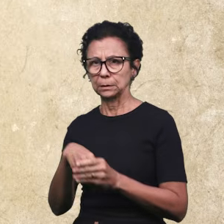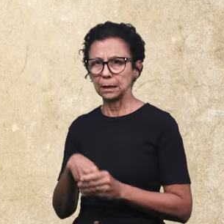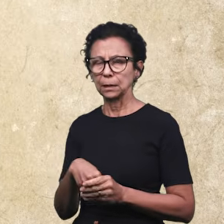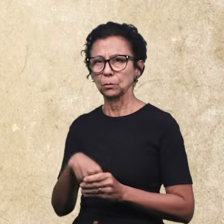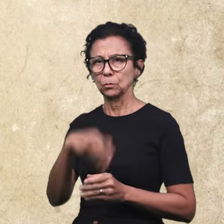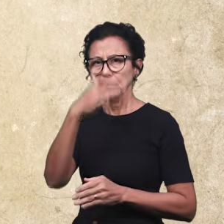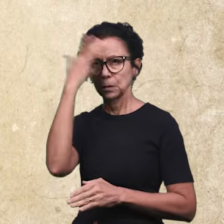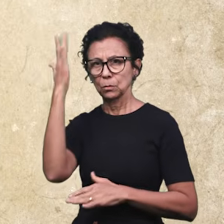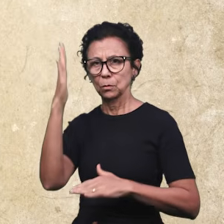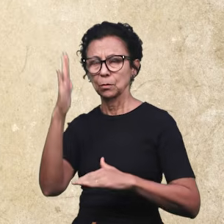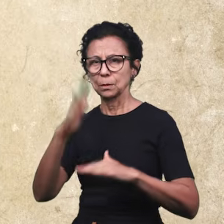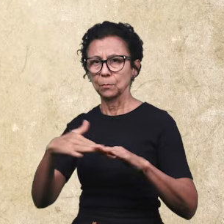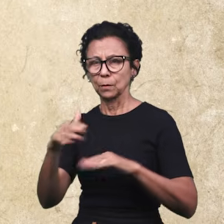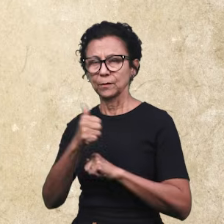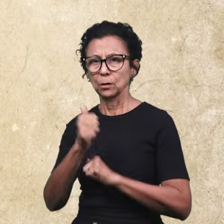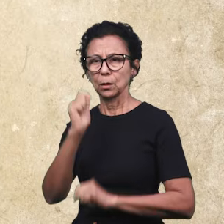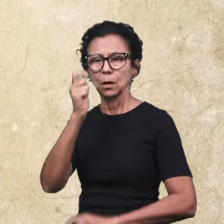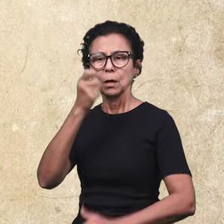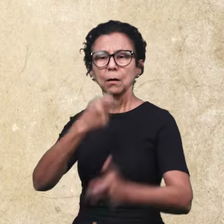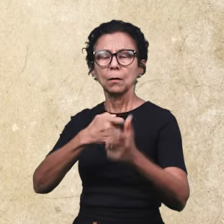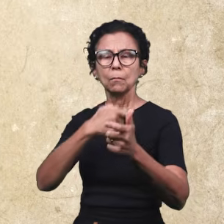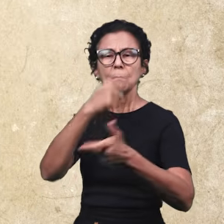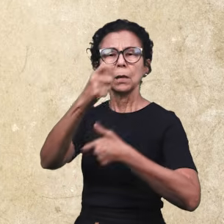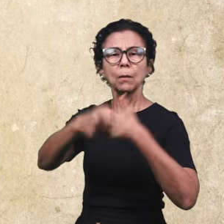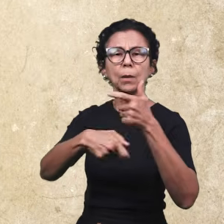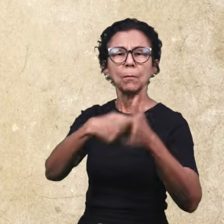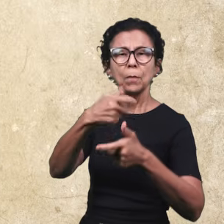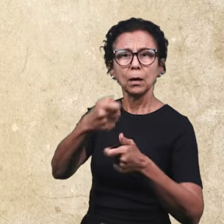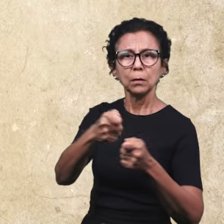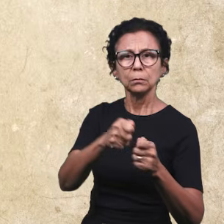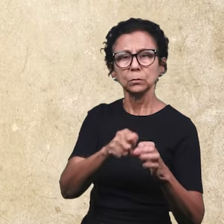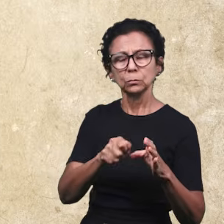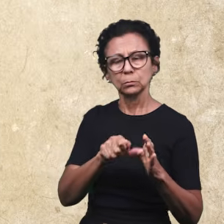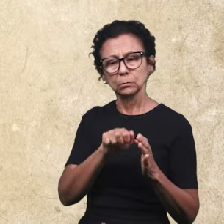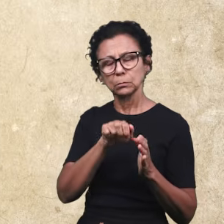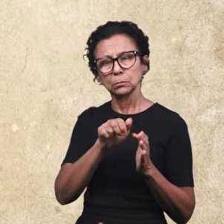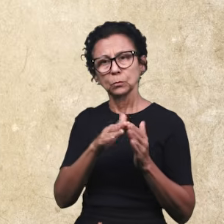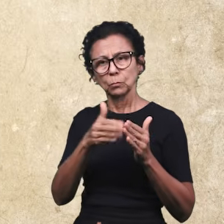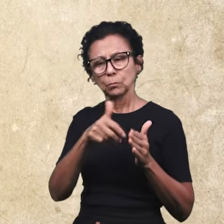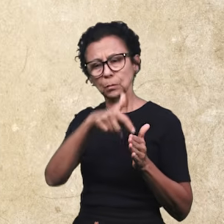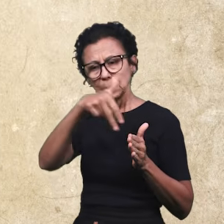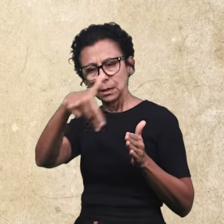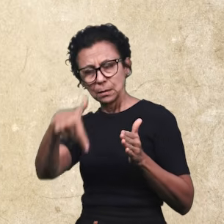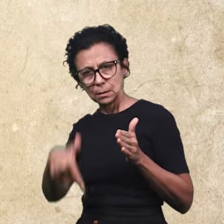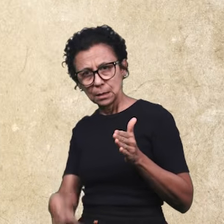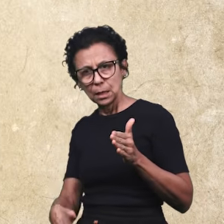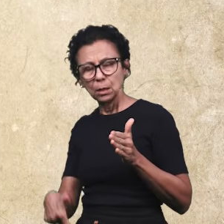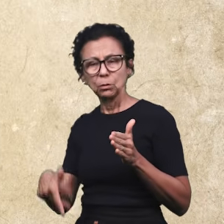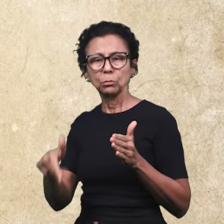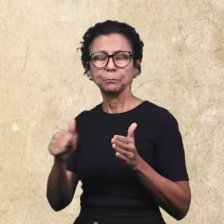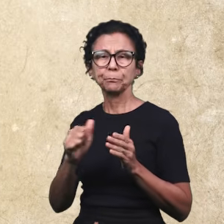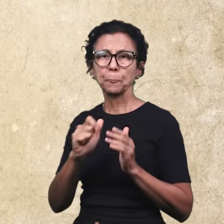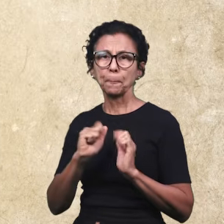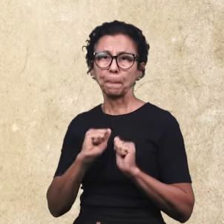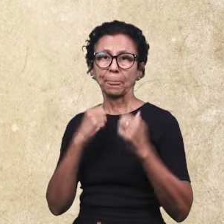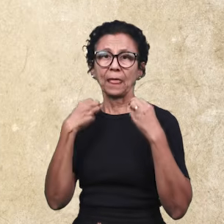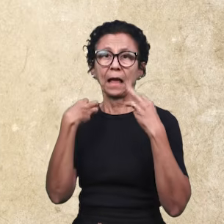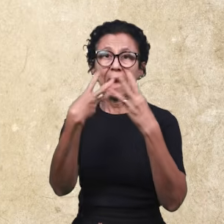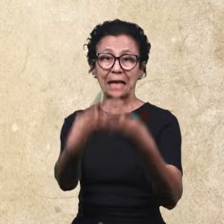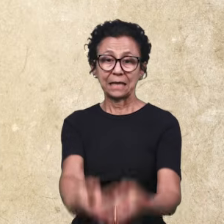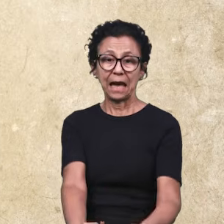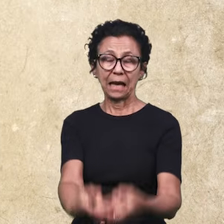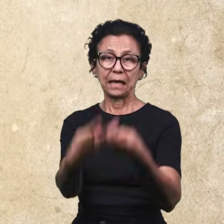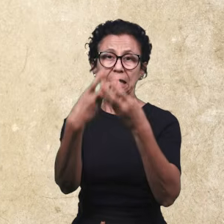pescadores, havendo descido deles, estavam lavando as redes. E entrando num dos barcos, que era o